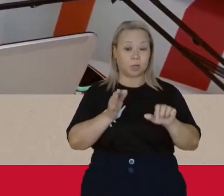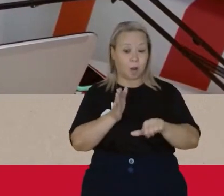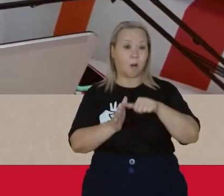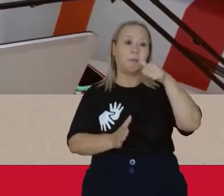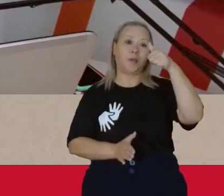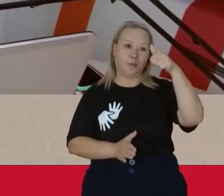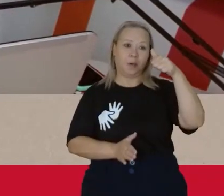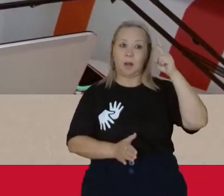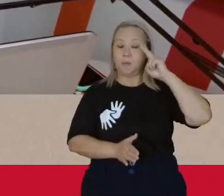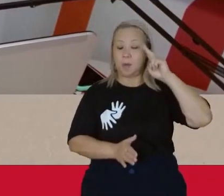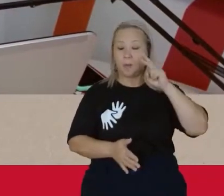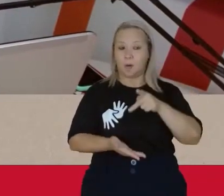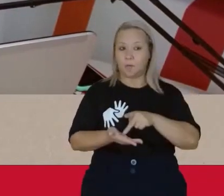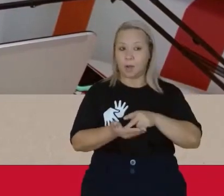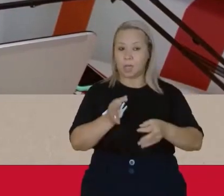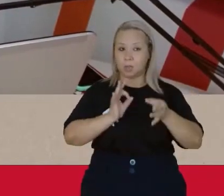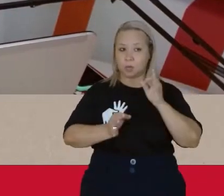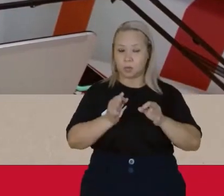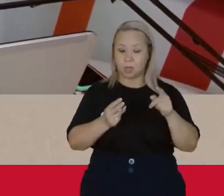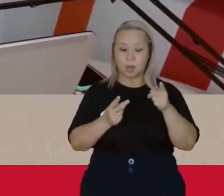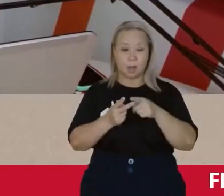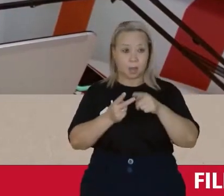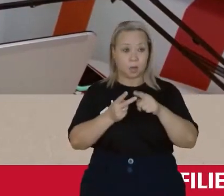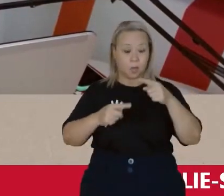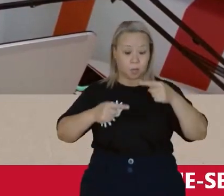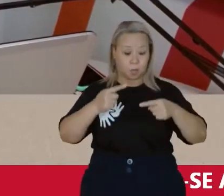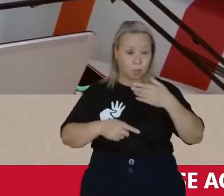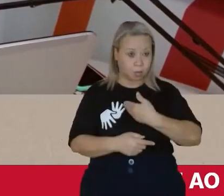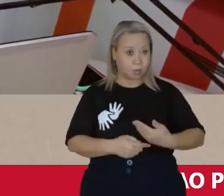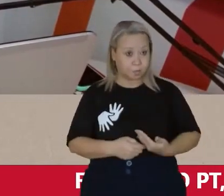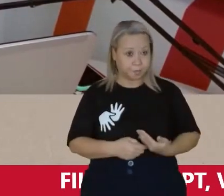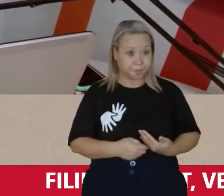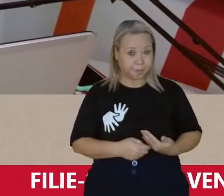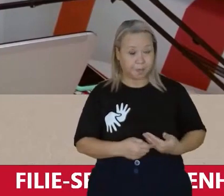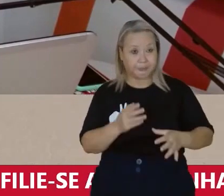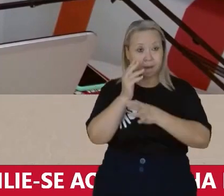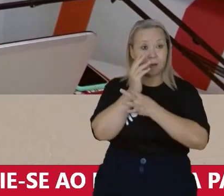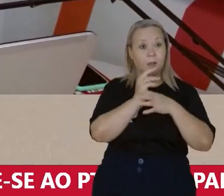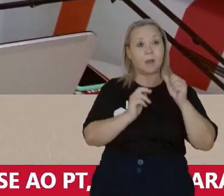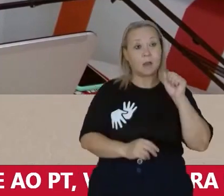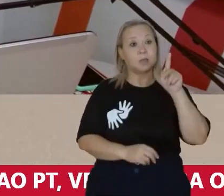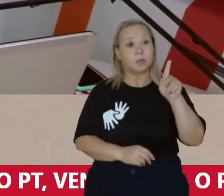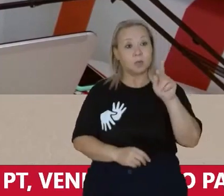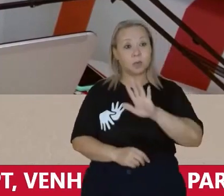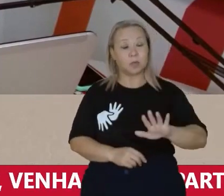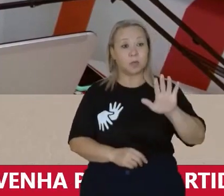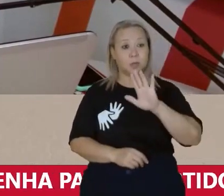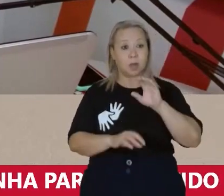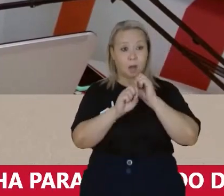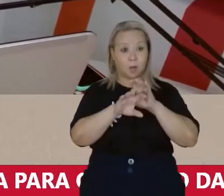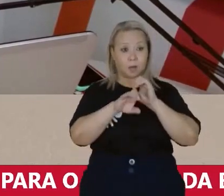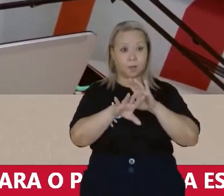bloco, memória, verdade e justiça. O segundo bloco, políticas públicas, né? A seguridade social, a educação,